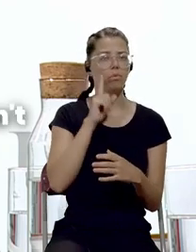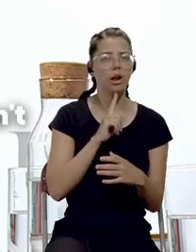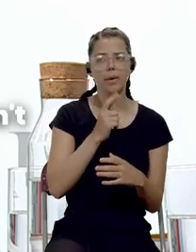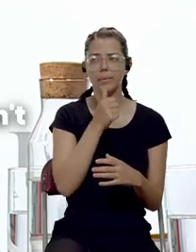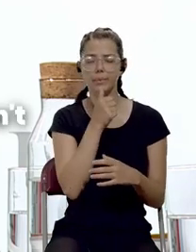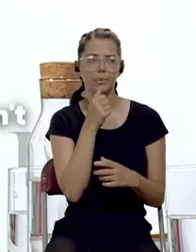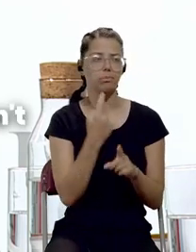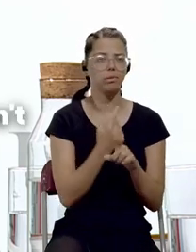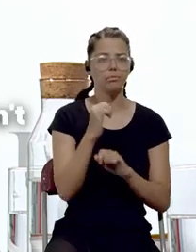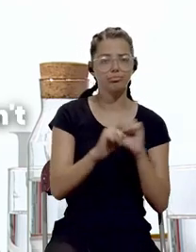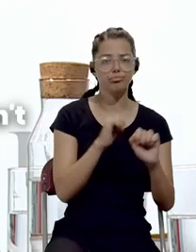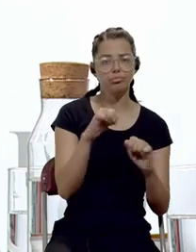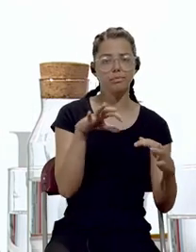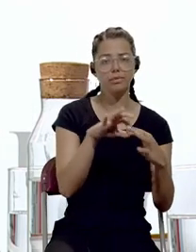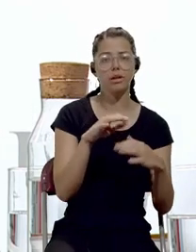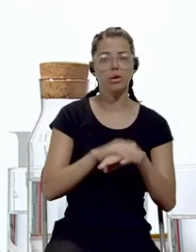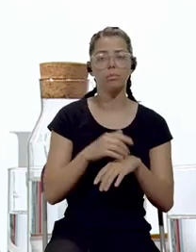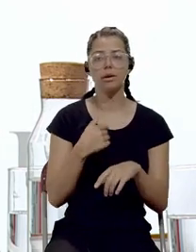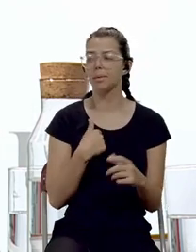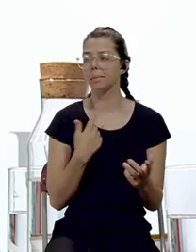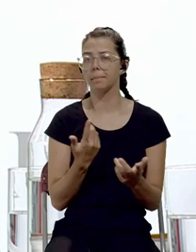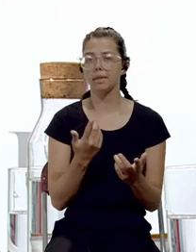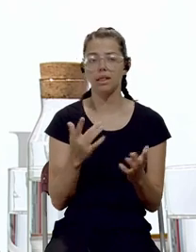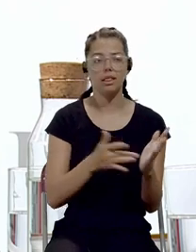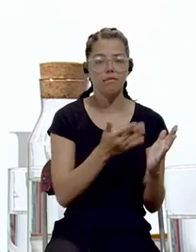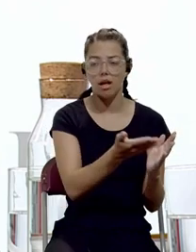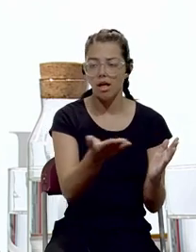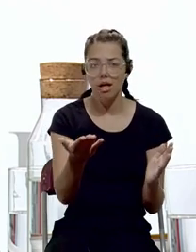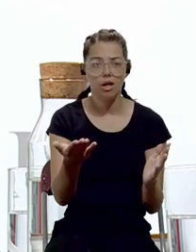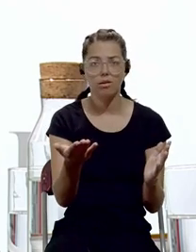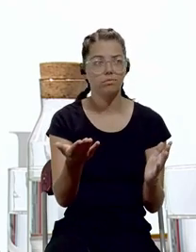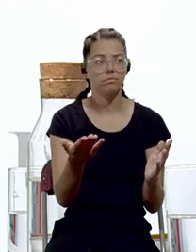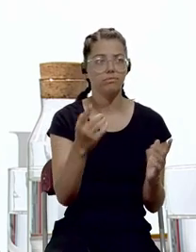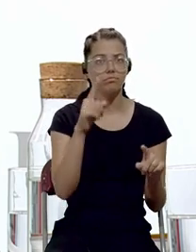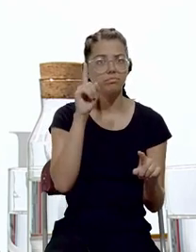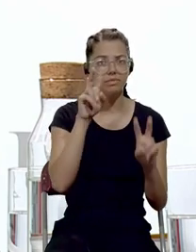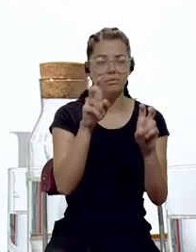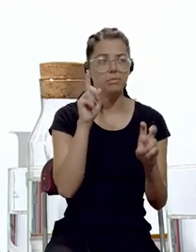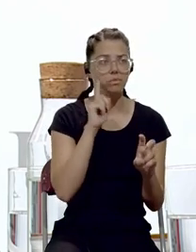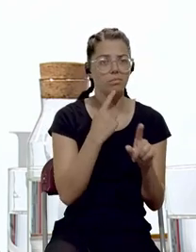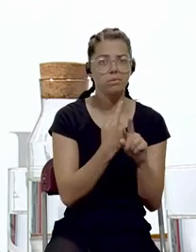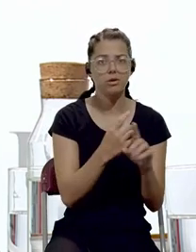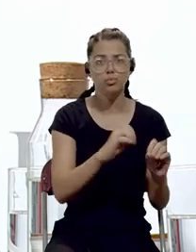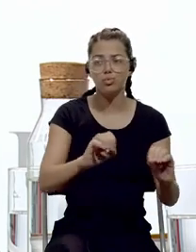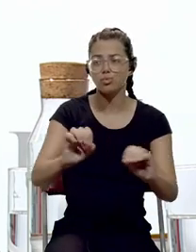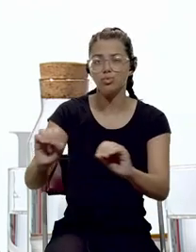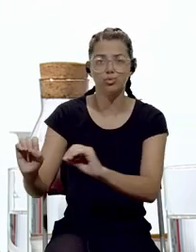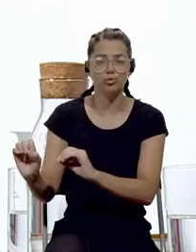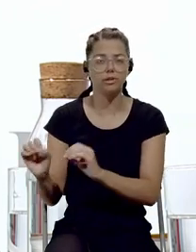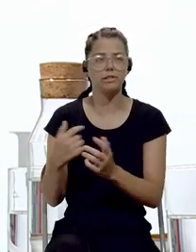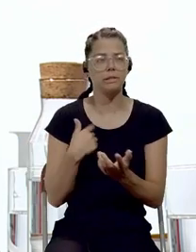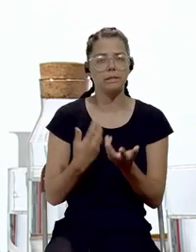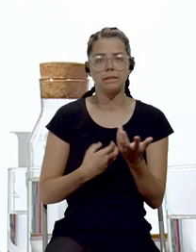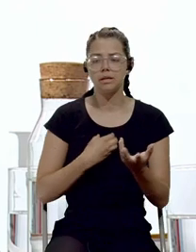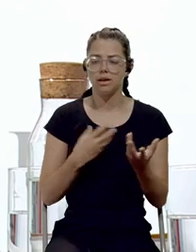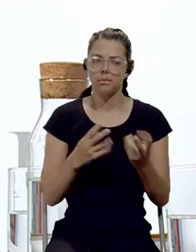em parte porque eu não encontrava isso nos livros que eu lia. E eu sentia que era preciso escrever